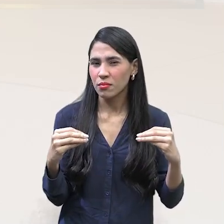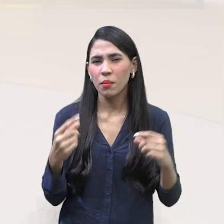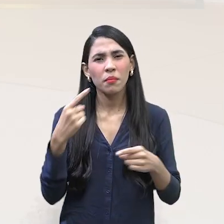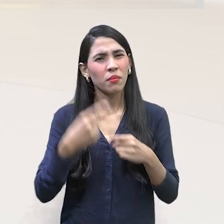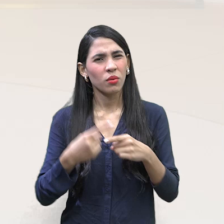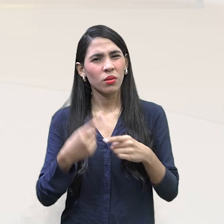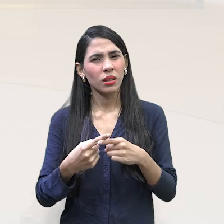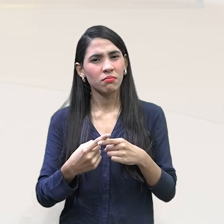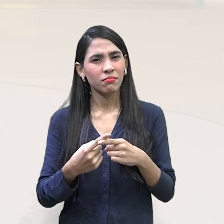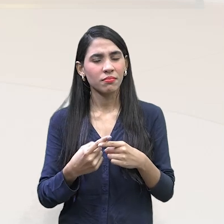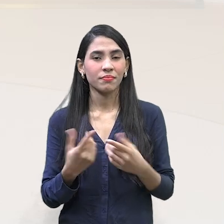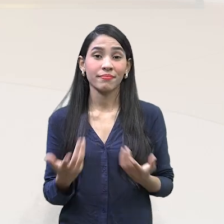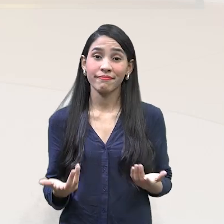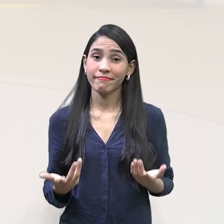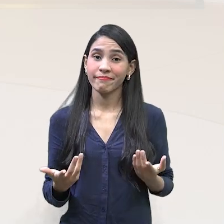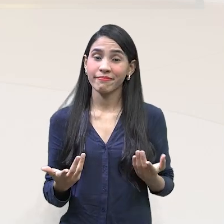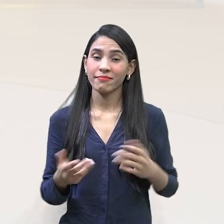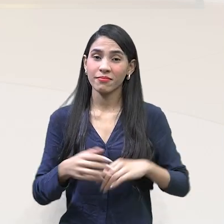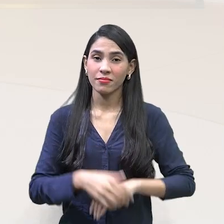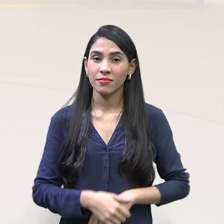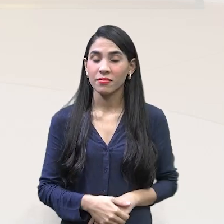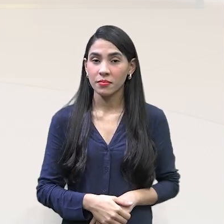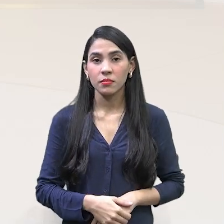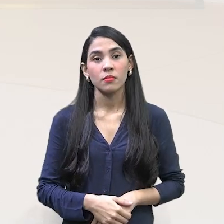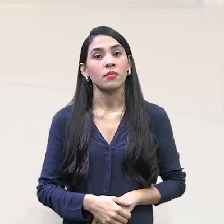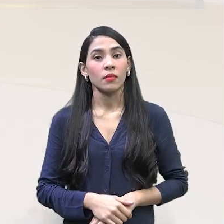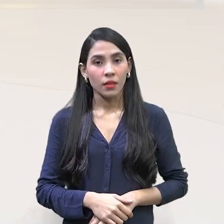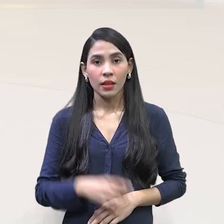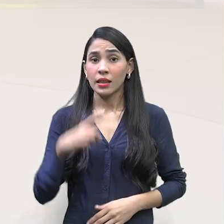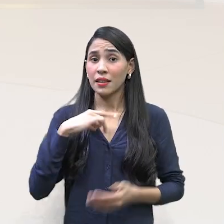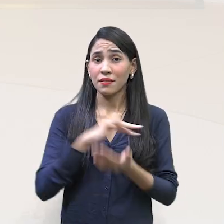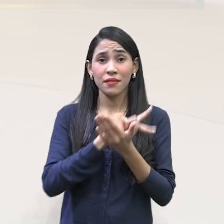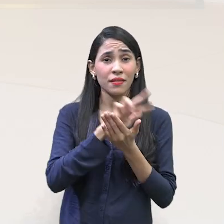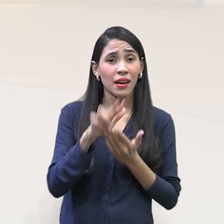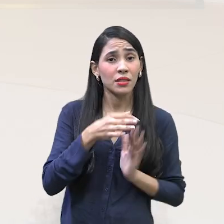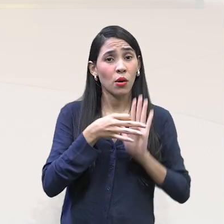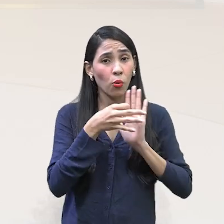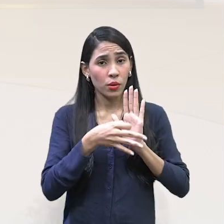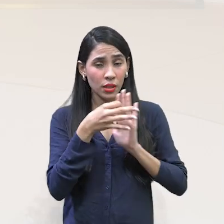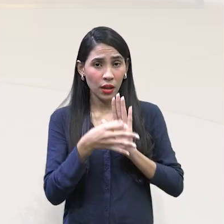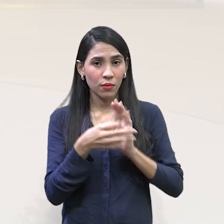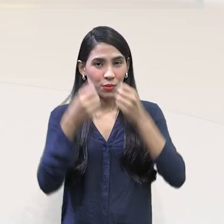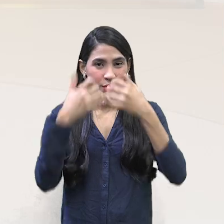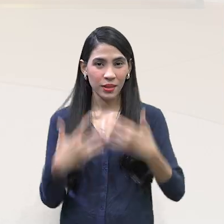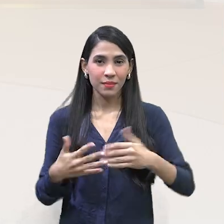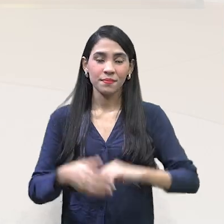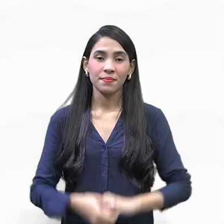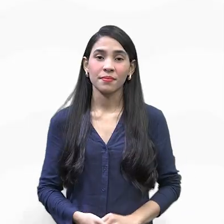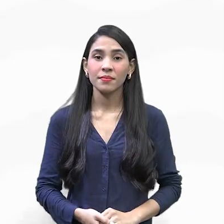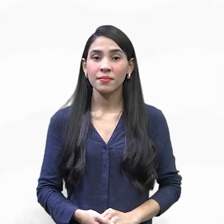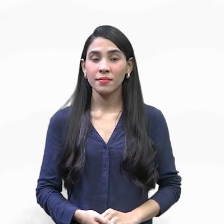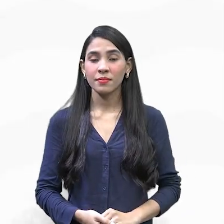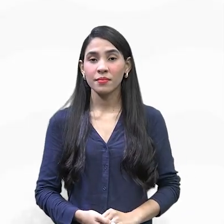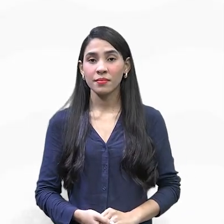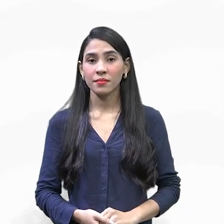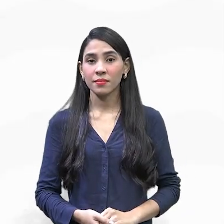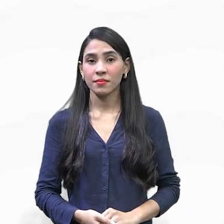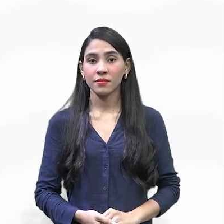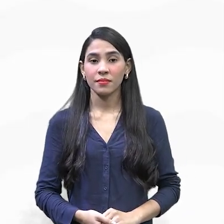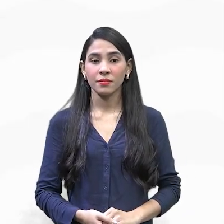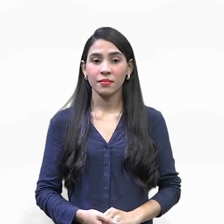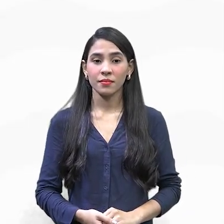está provocando isso? Bom, professora, hein, professor? Tem vários motivos, né? Mas vamos elencar alguns aqui? Vamos lá, então.